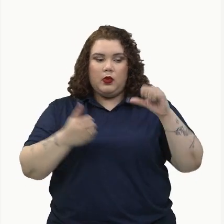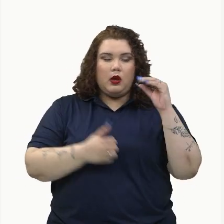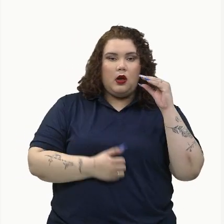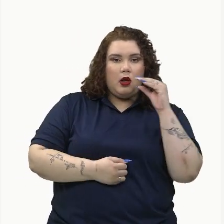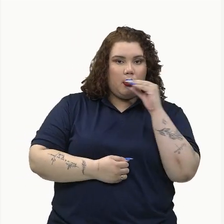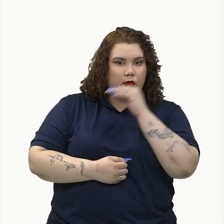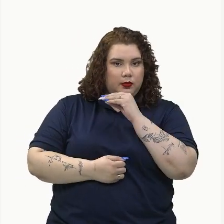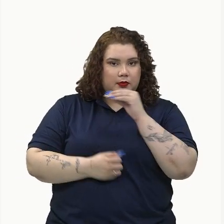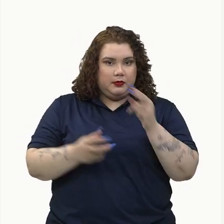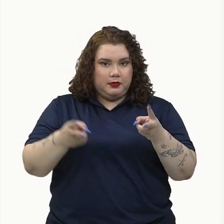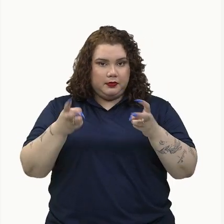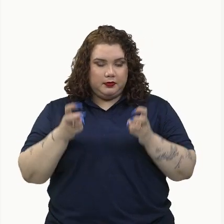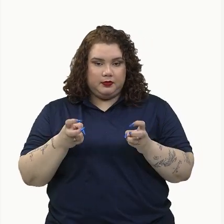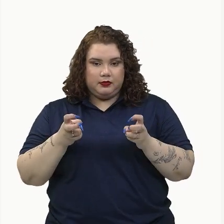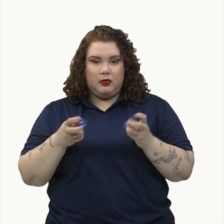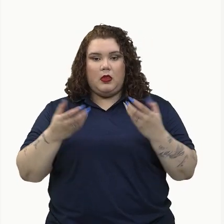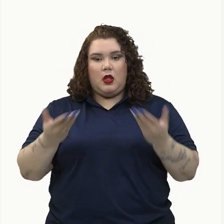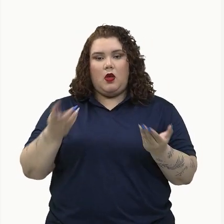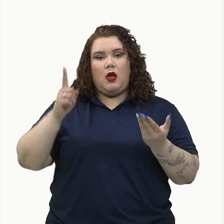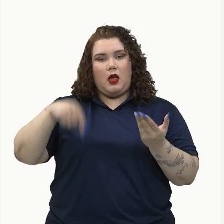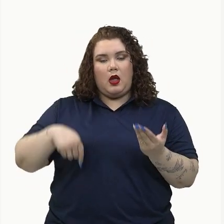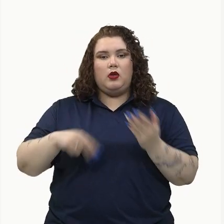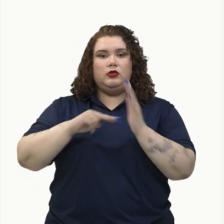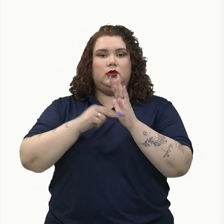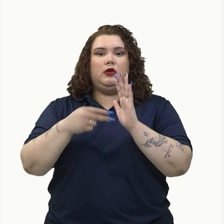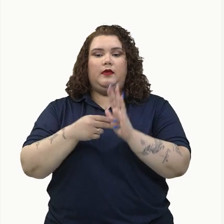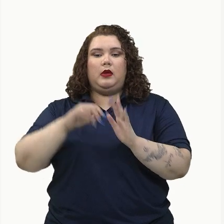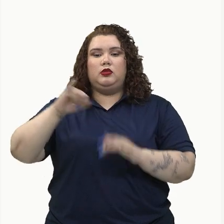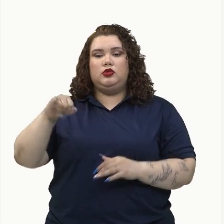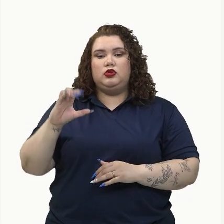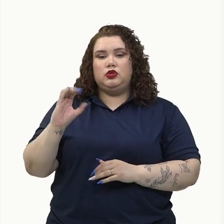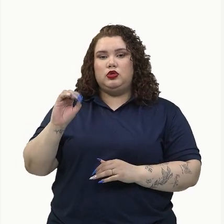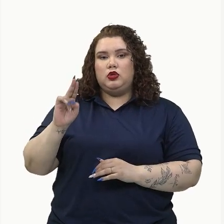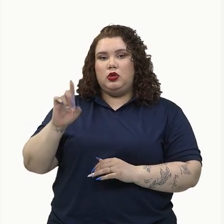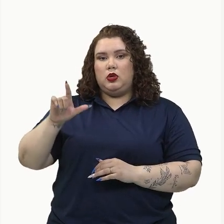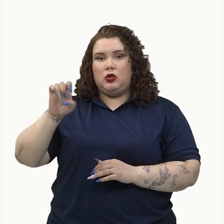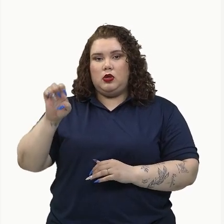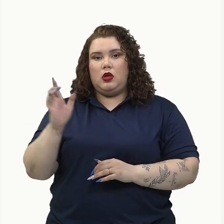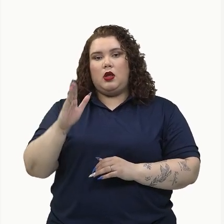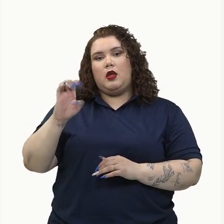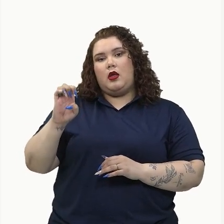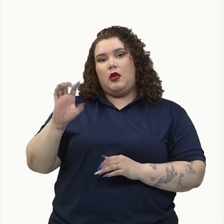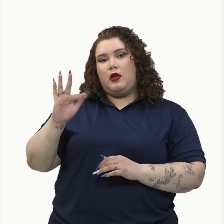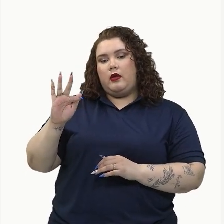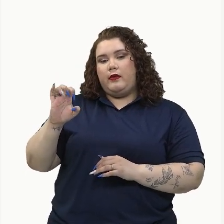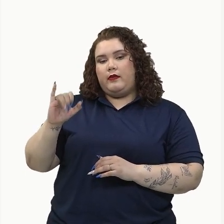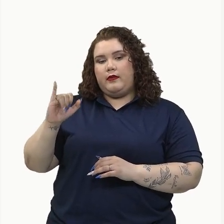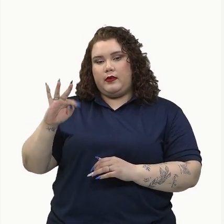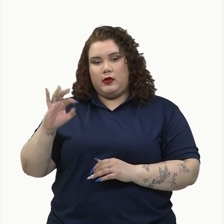calor. Perceberam? Como o efeito Joule nos mostra isso. Por isso aqui que eu tenho